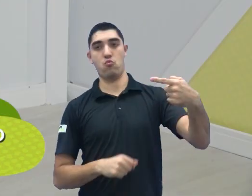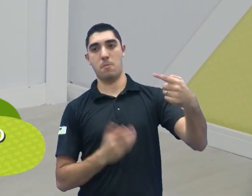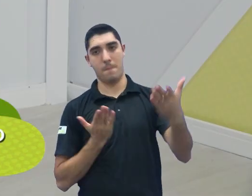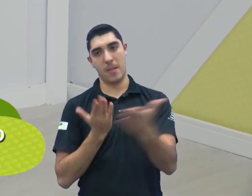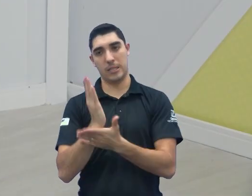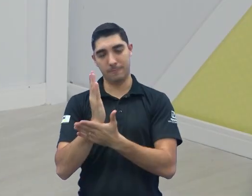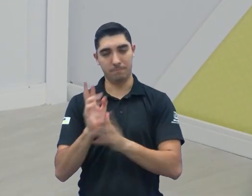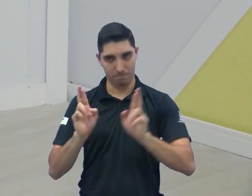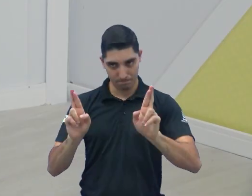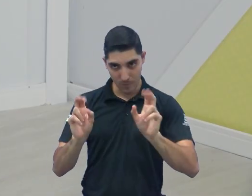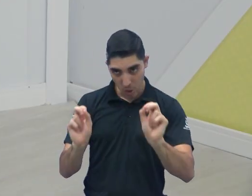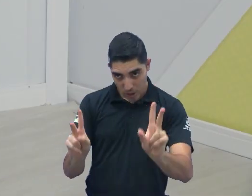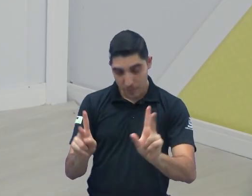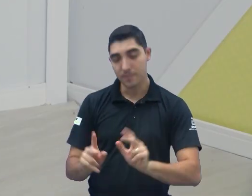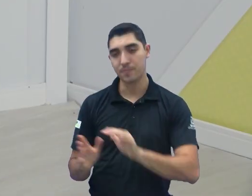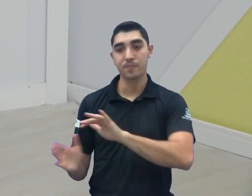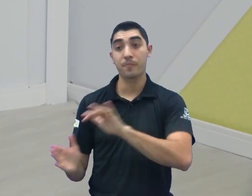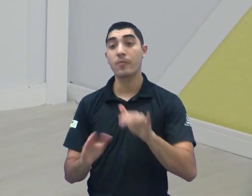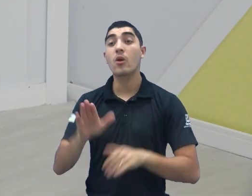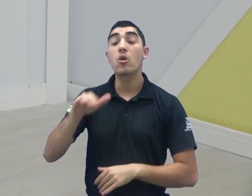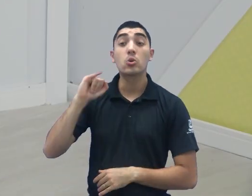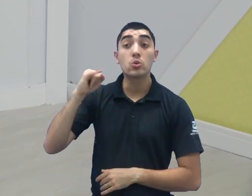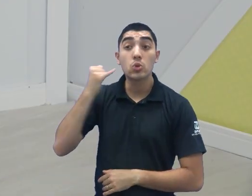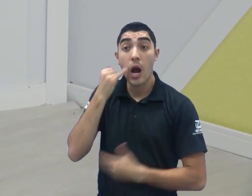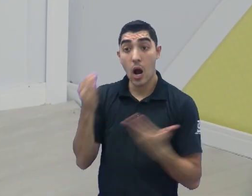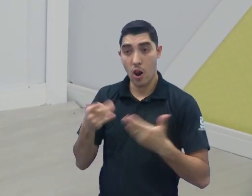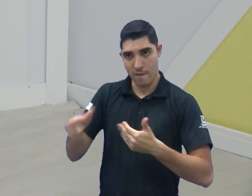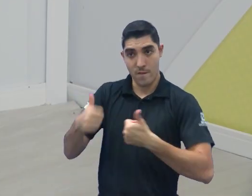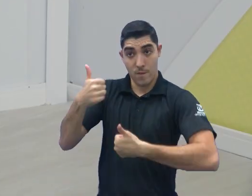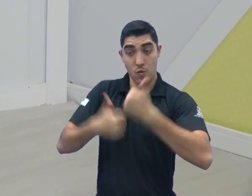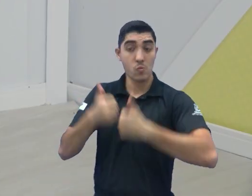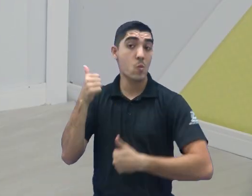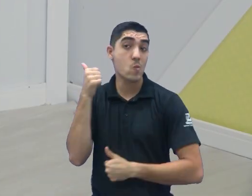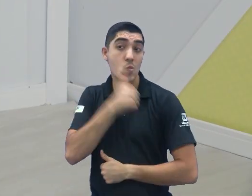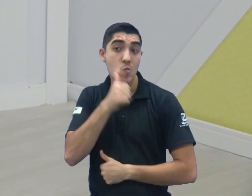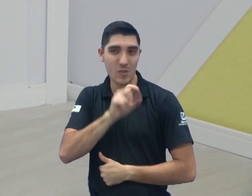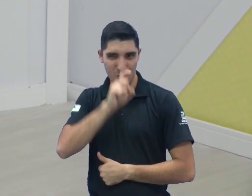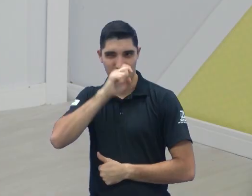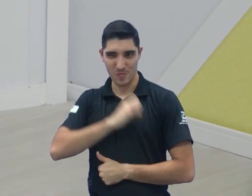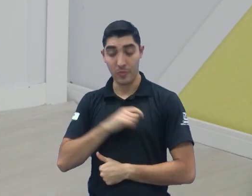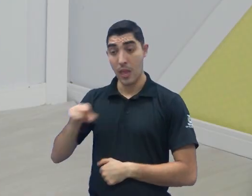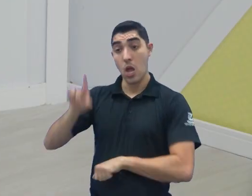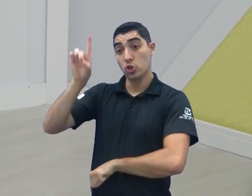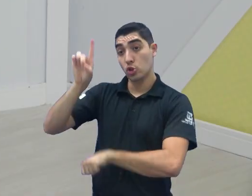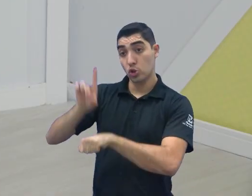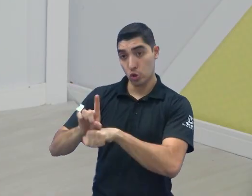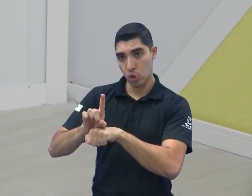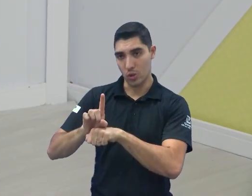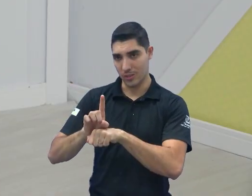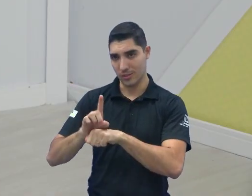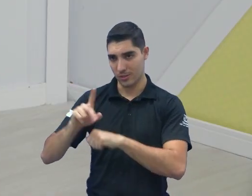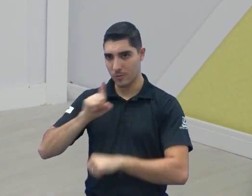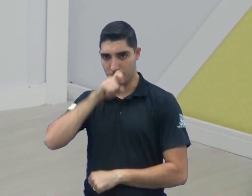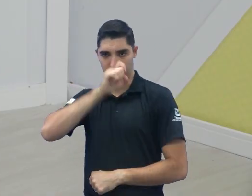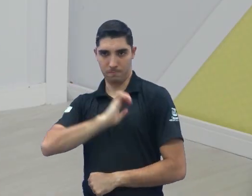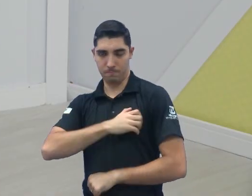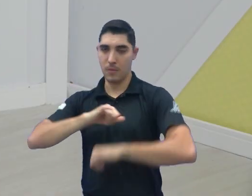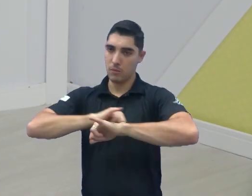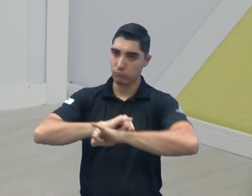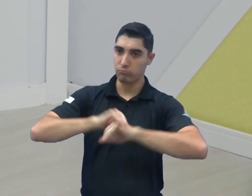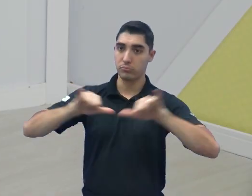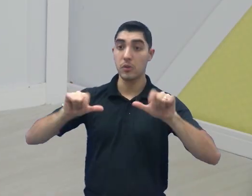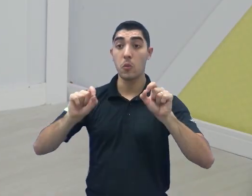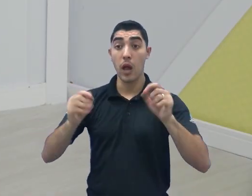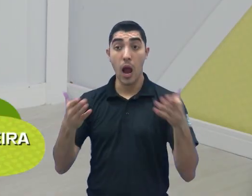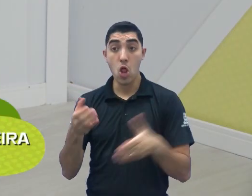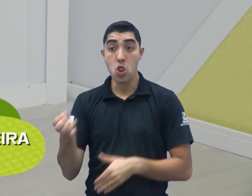certo? João, para a gente fechar esse primeiro bloco, falando de futebol feminino, a diretoria do São José anunciou pelas redes sociais do clube que o time terá uma